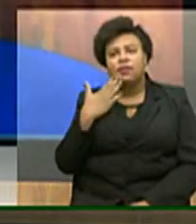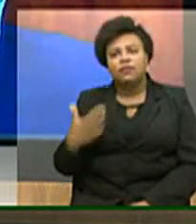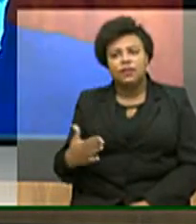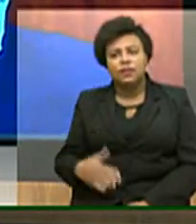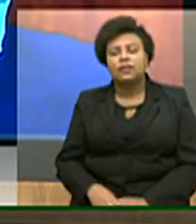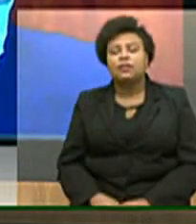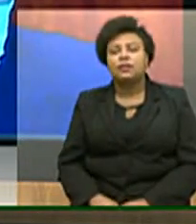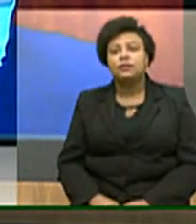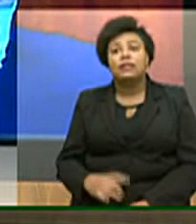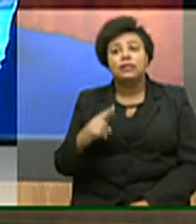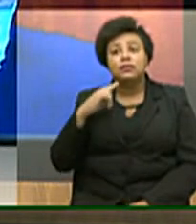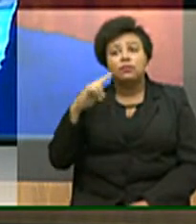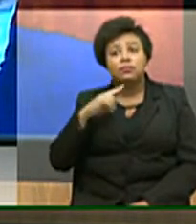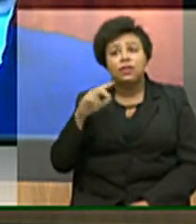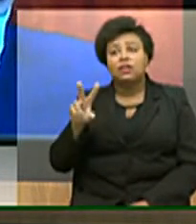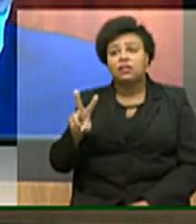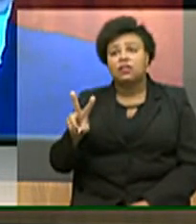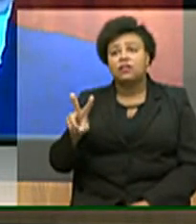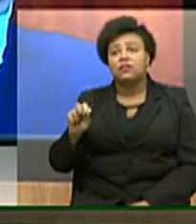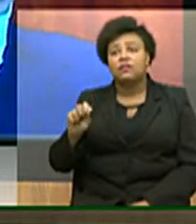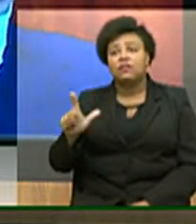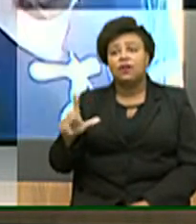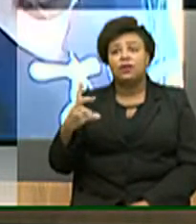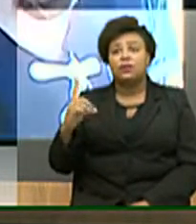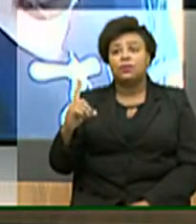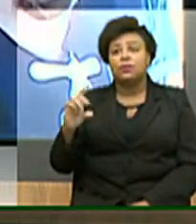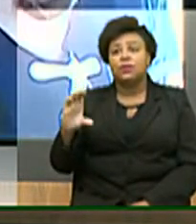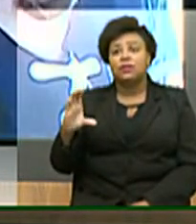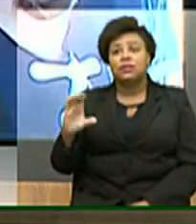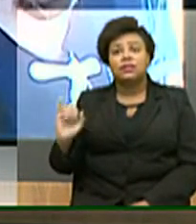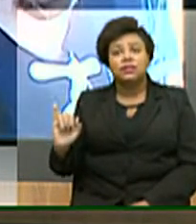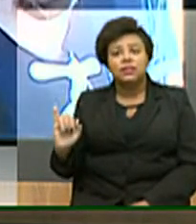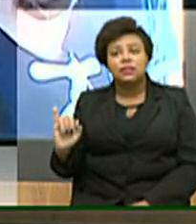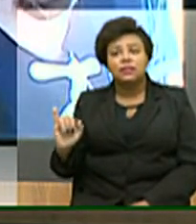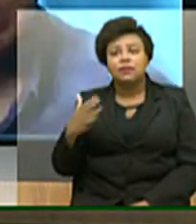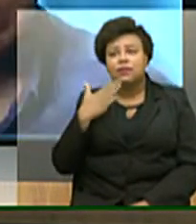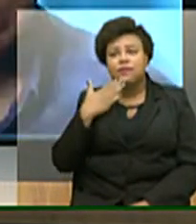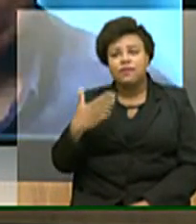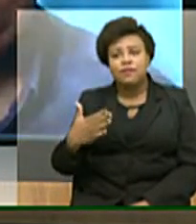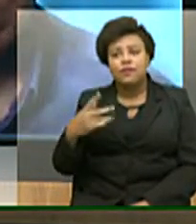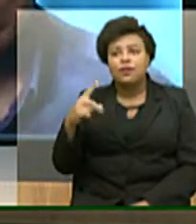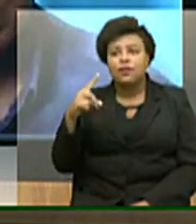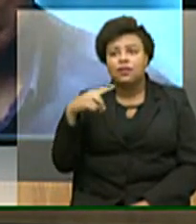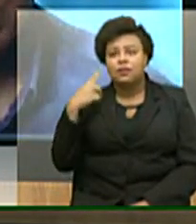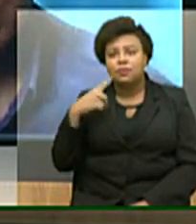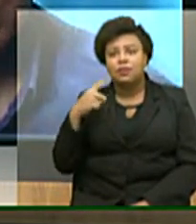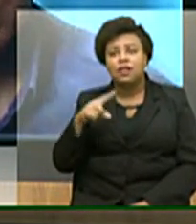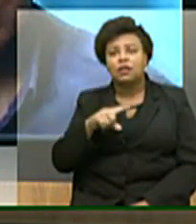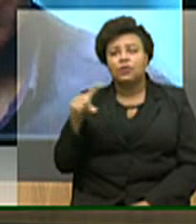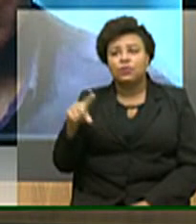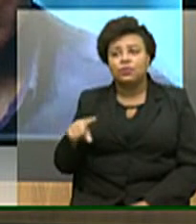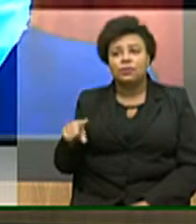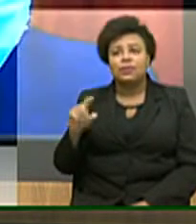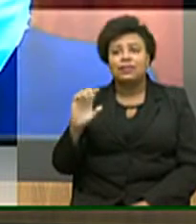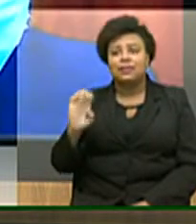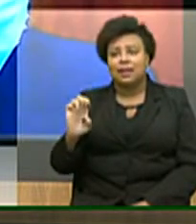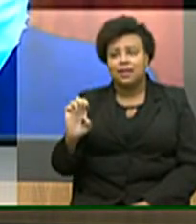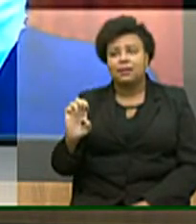Favorável. Deputado Valdeci Oliveira. Favorável, presidente. Deputado Zé Nunes.